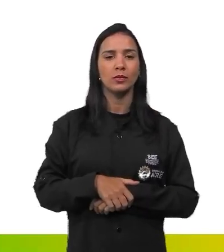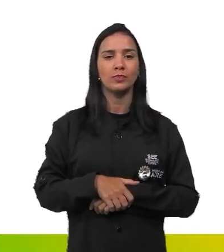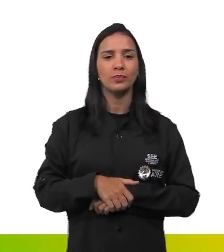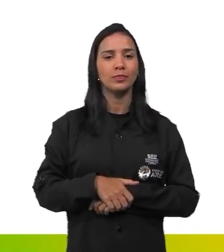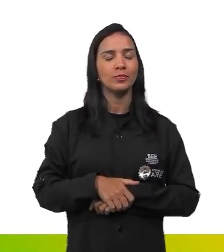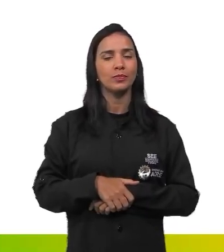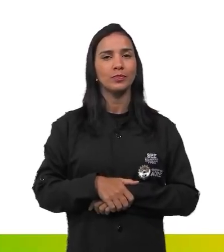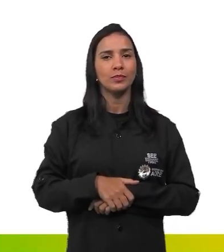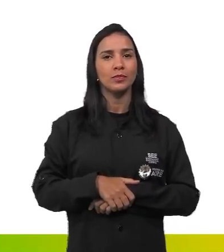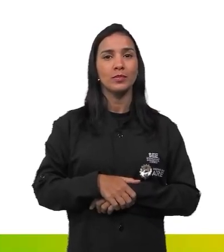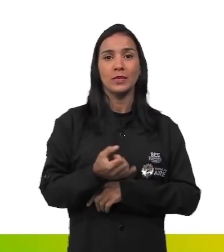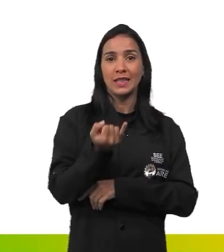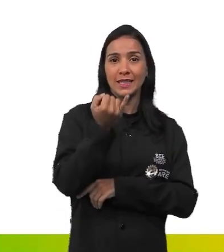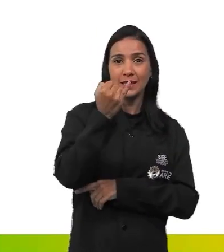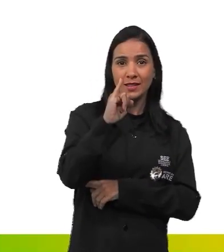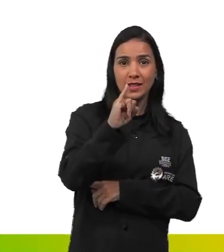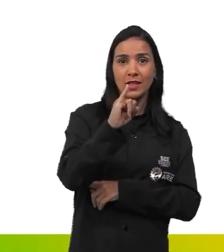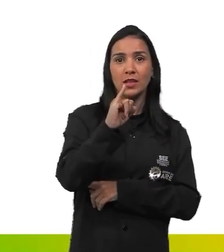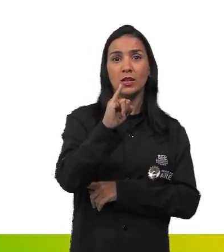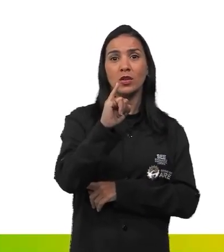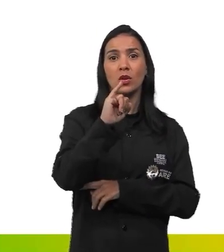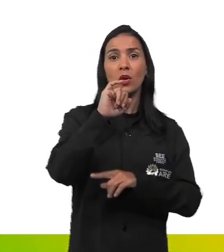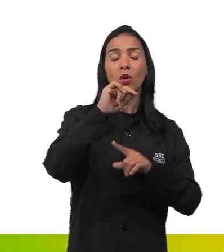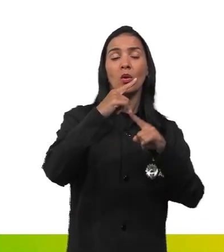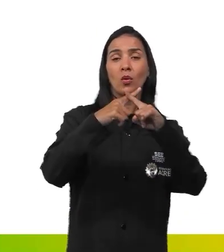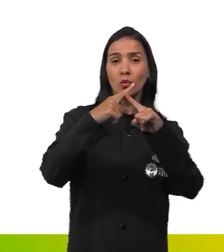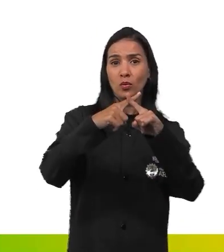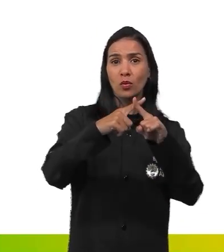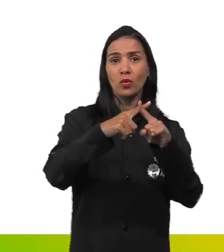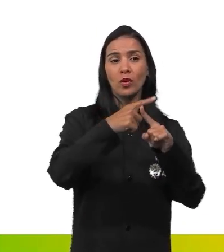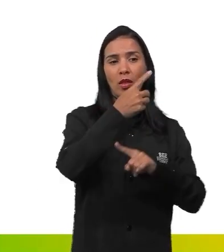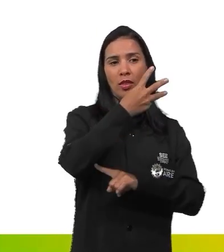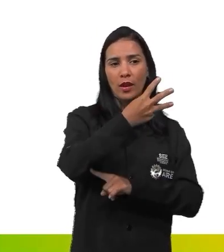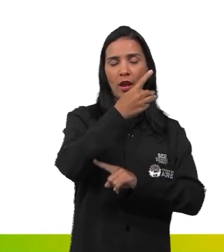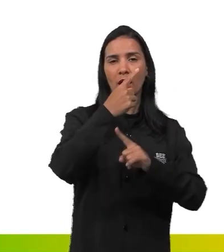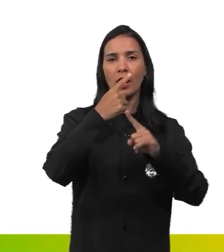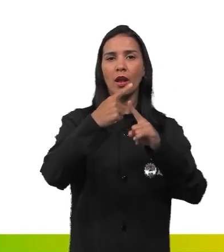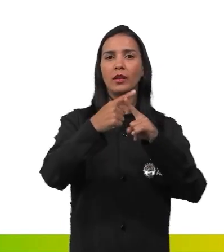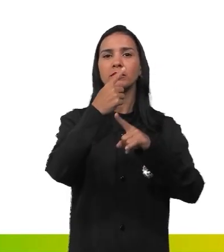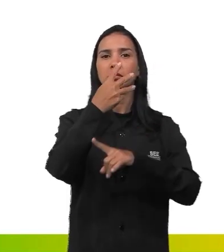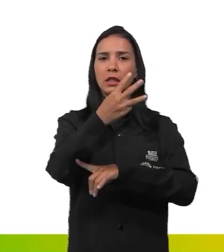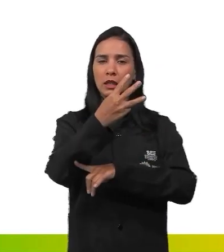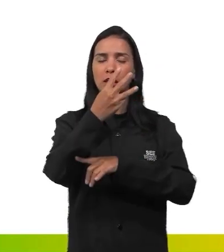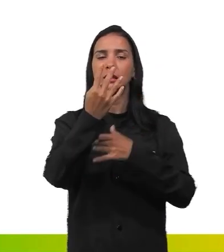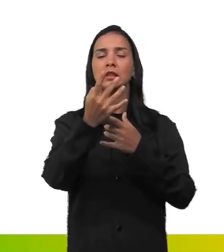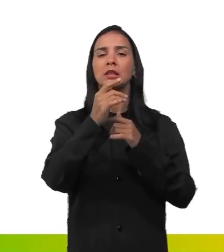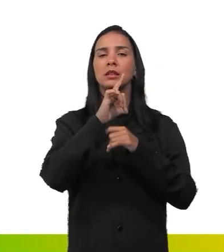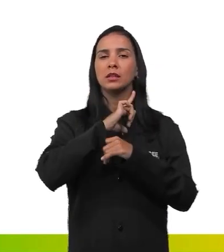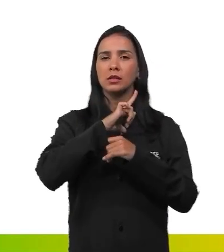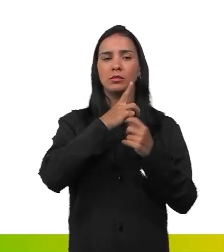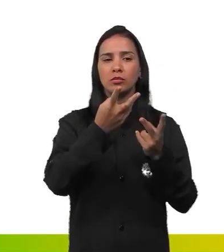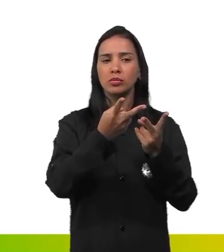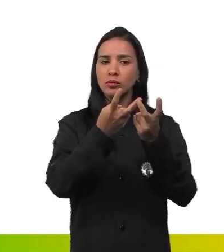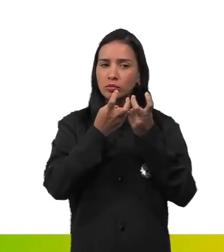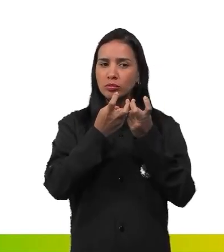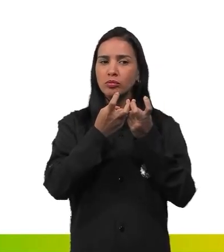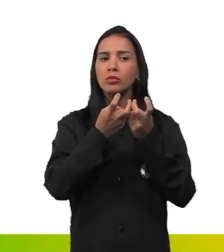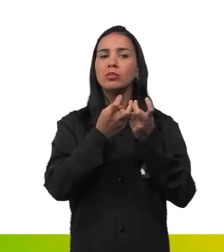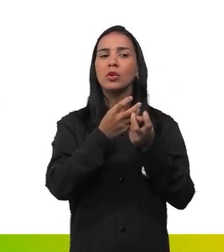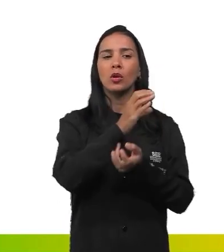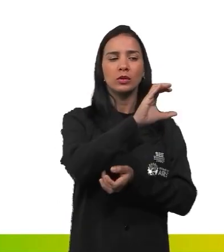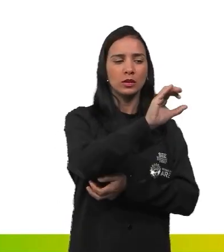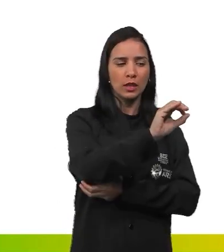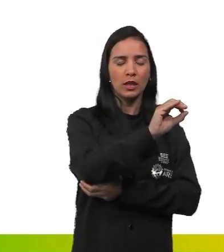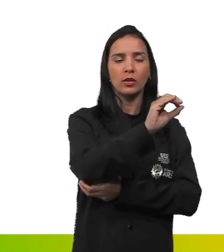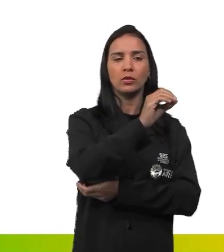3. Quando você pega os múltiplos de 3, você faz a diferença de um deles pelo anterior. 3 menos